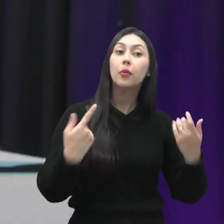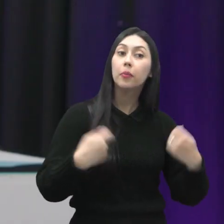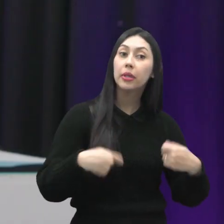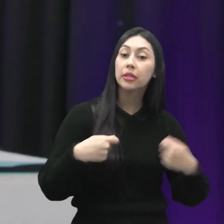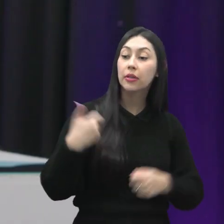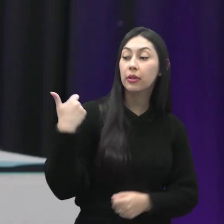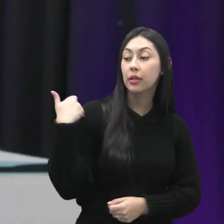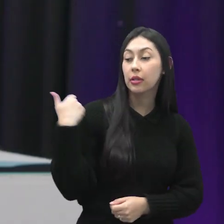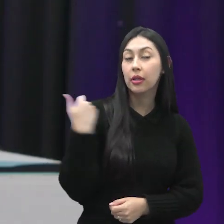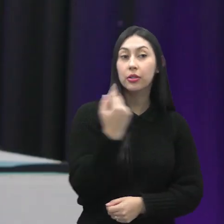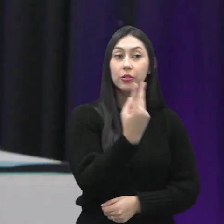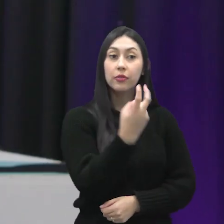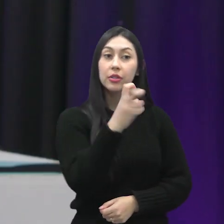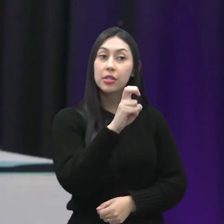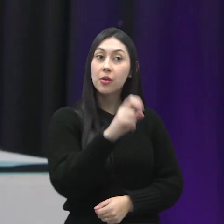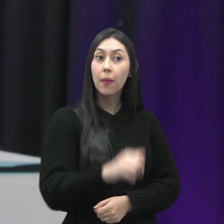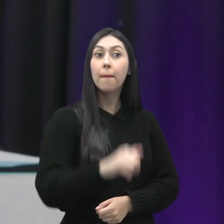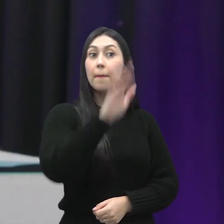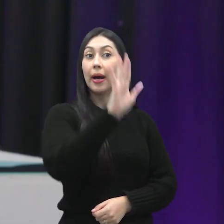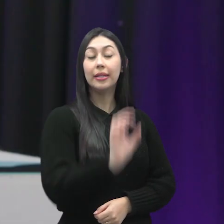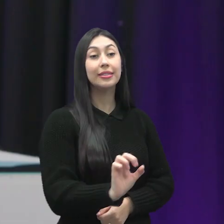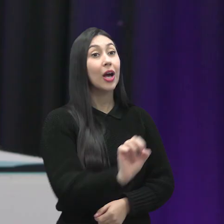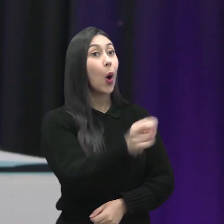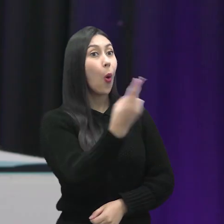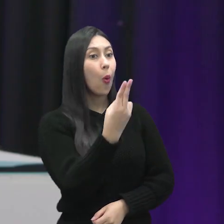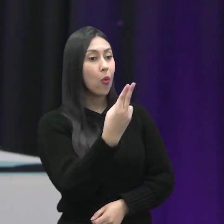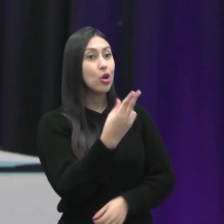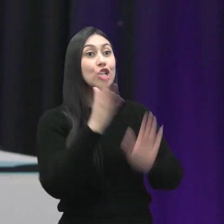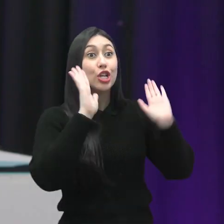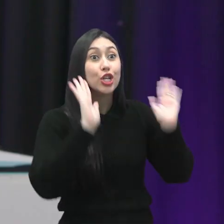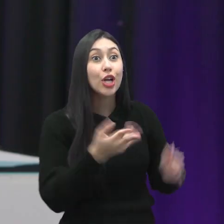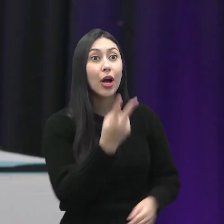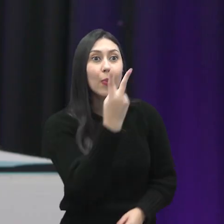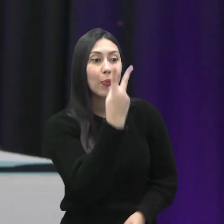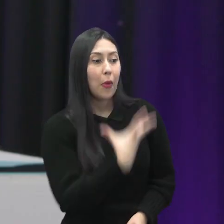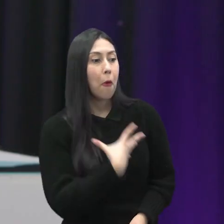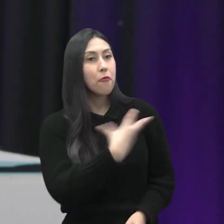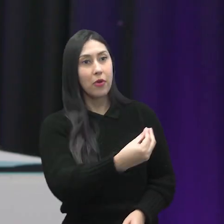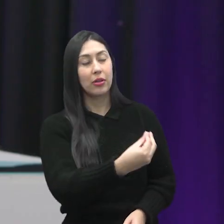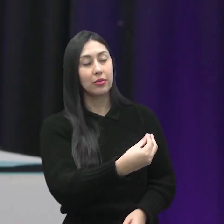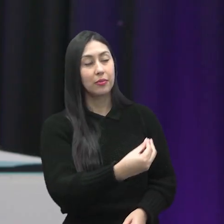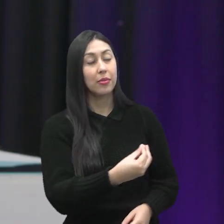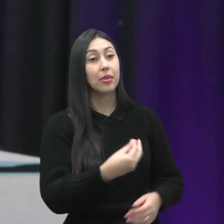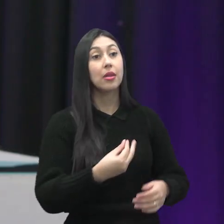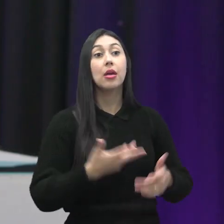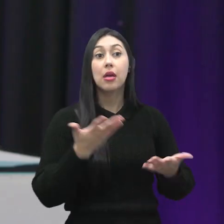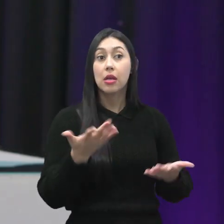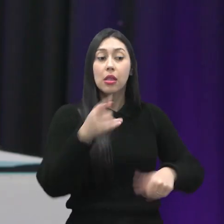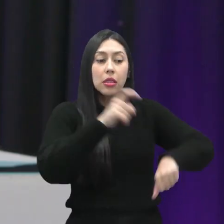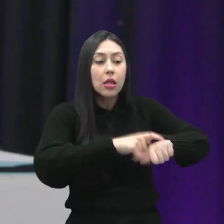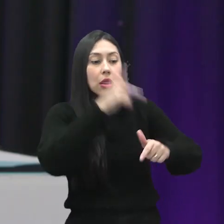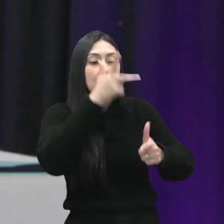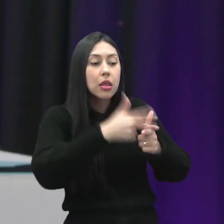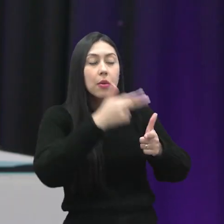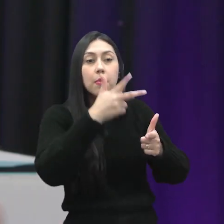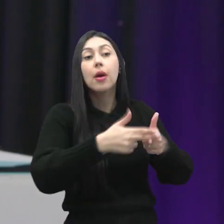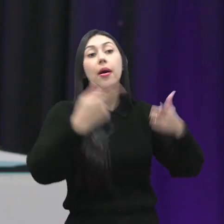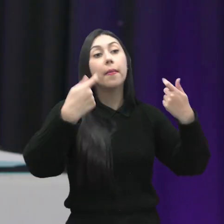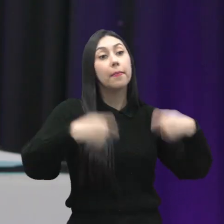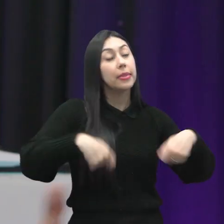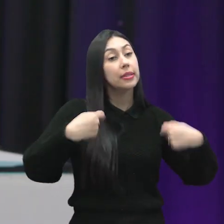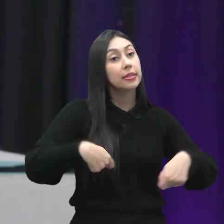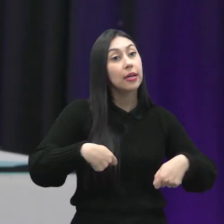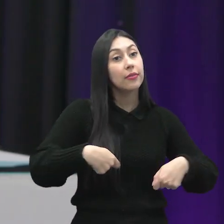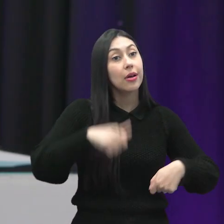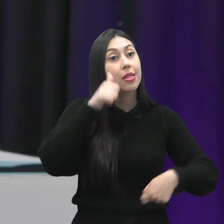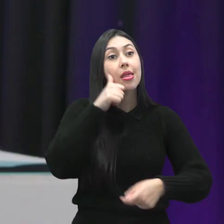mais de 25 anos, ou a pessoa tinha 2 filhos. Uhum. E para fazer o procedimento, ele precisava da